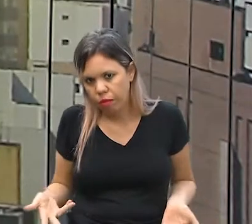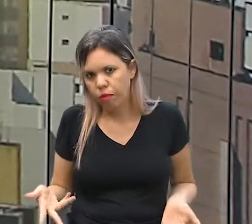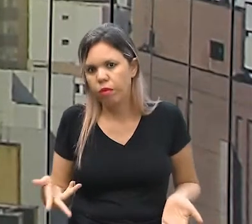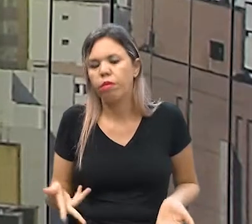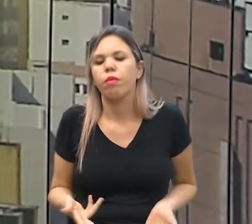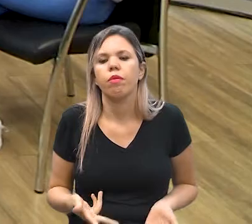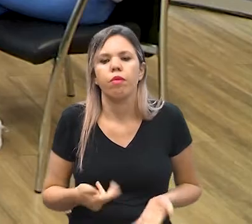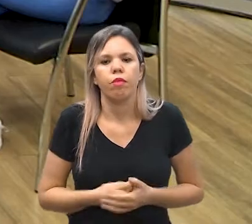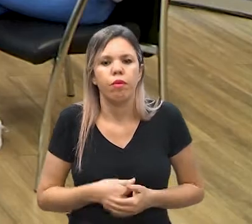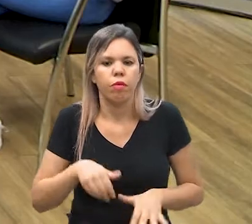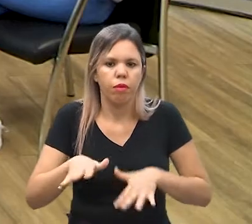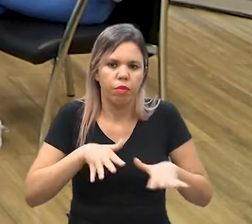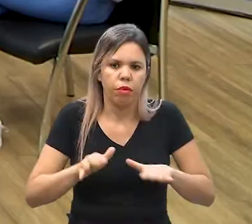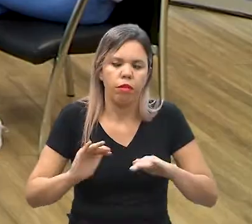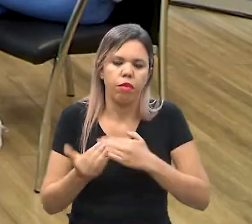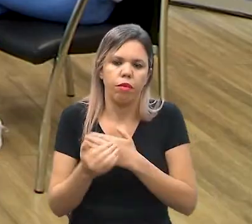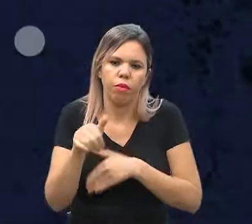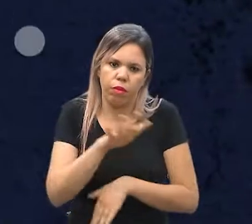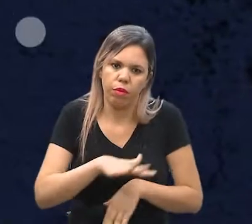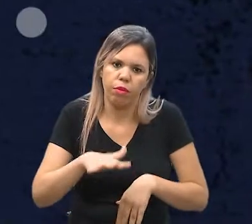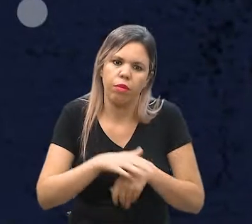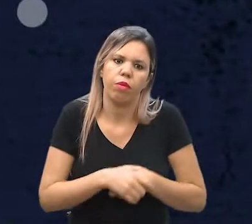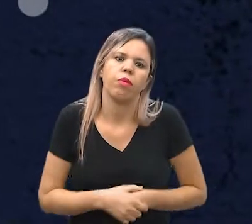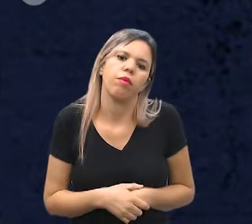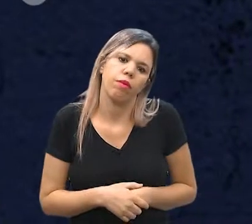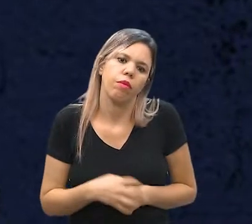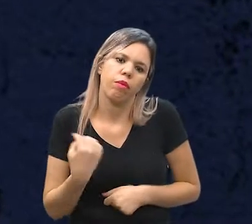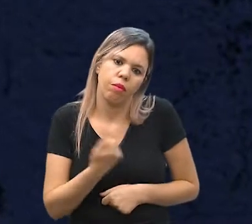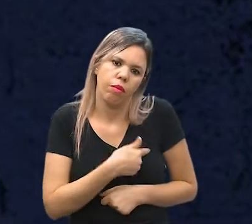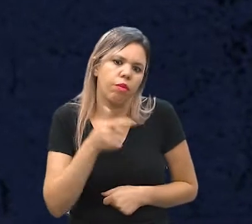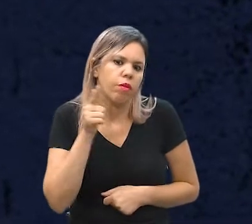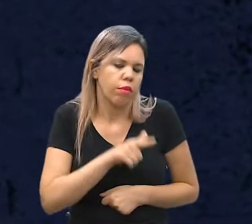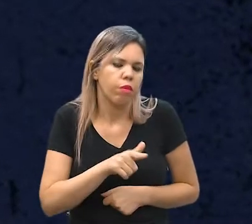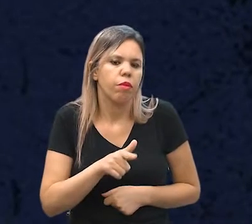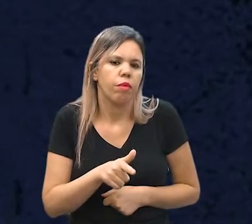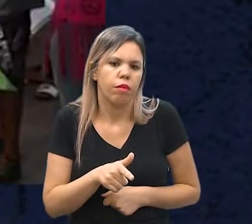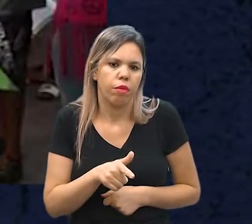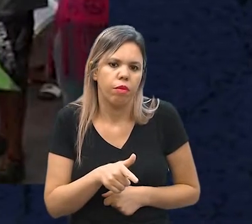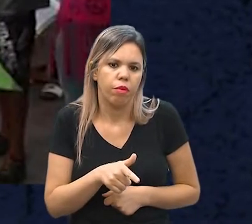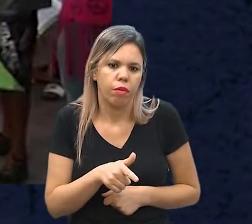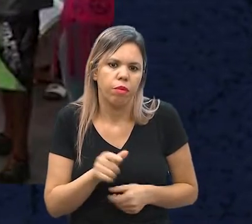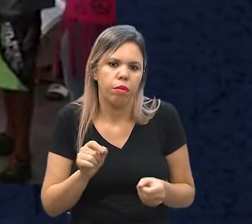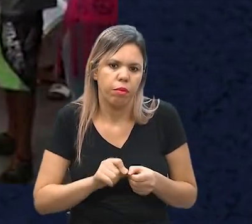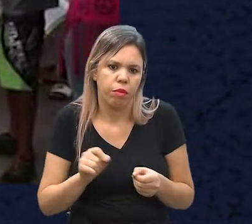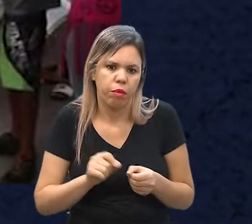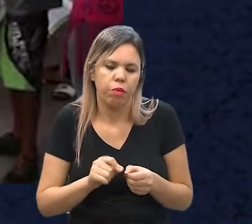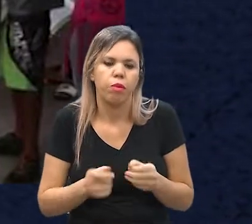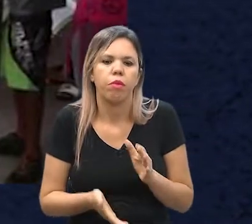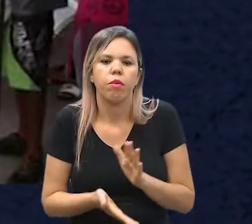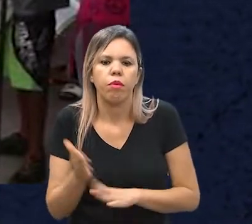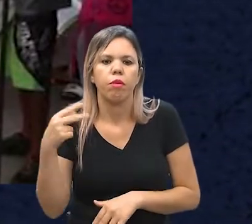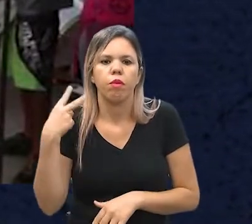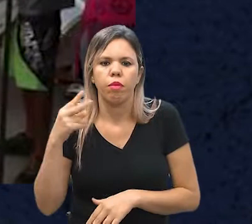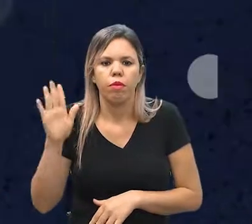universitário, movimento de bairro, e a gente conseguiu sair para a vereança